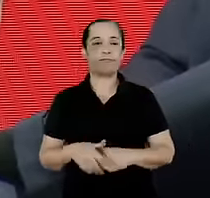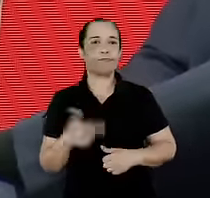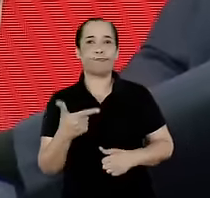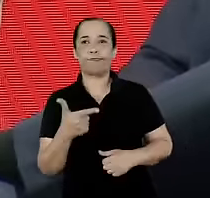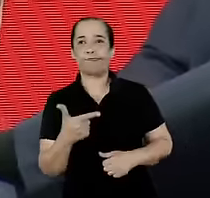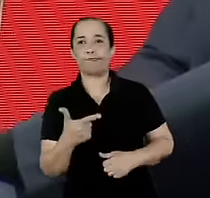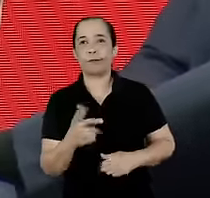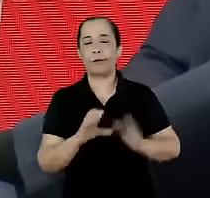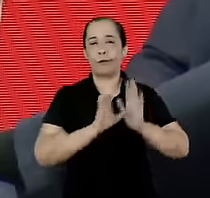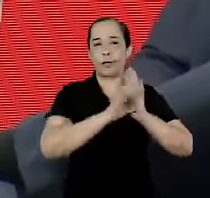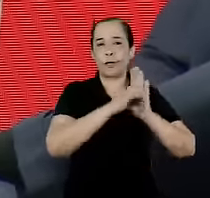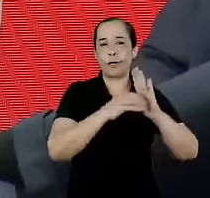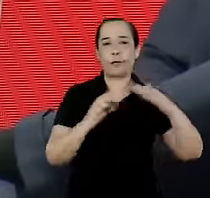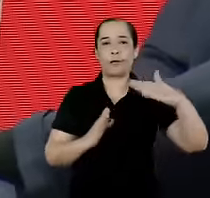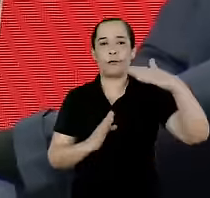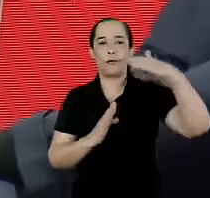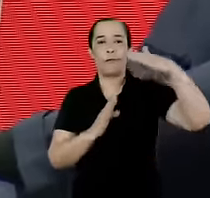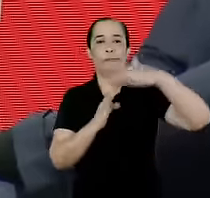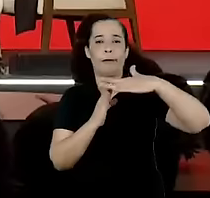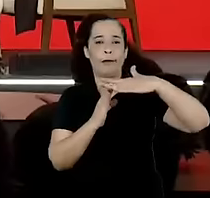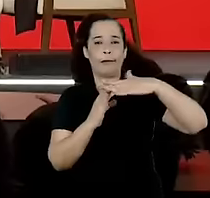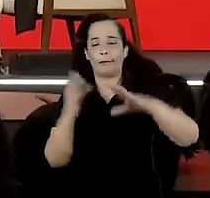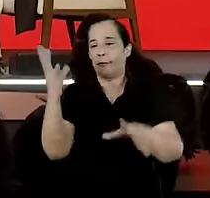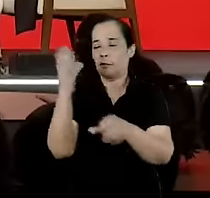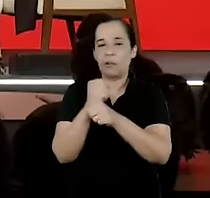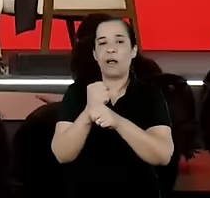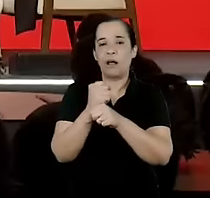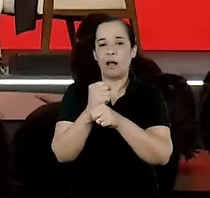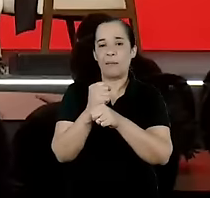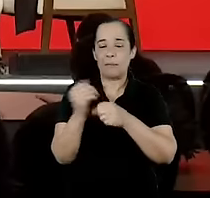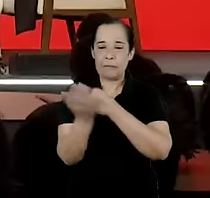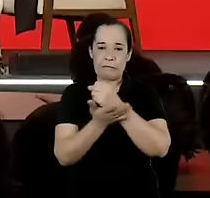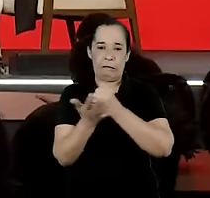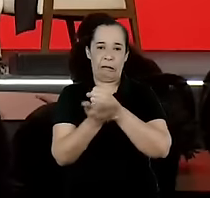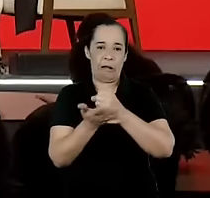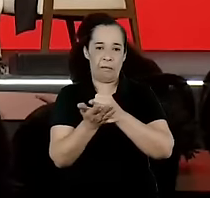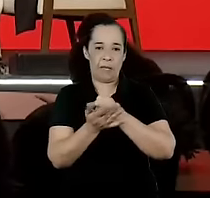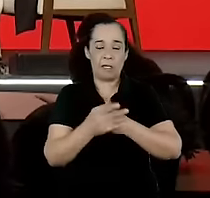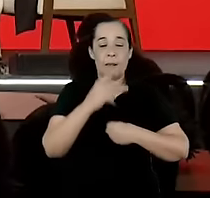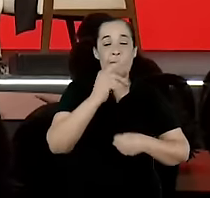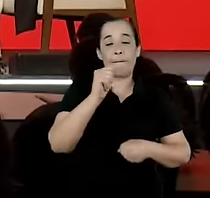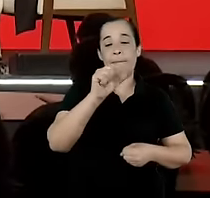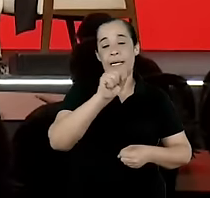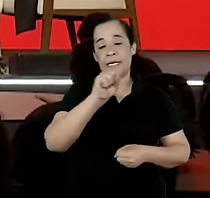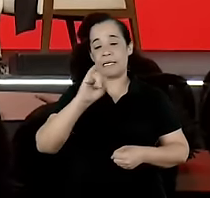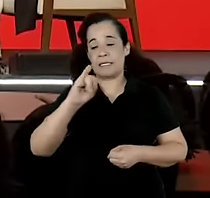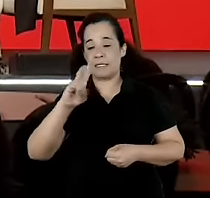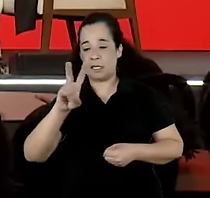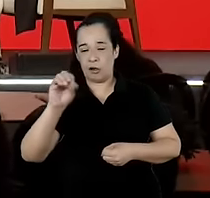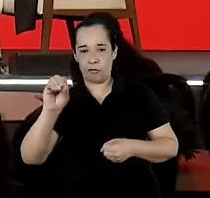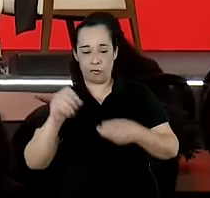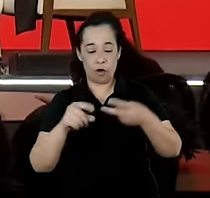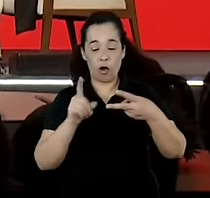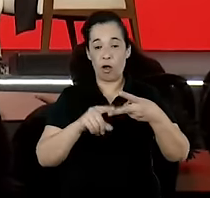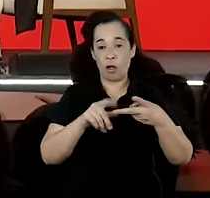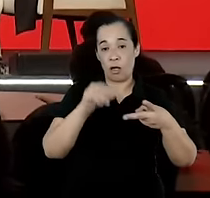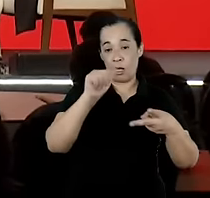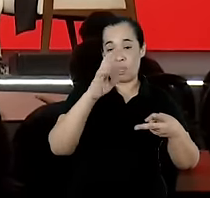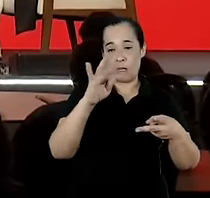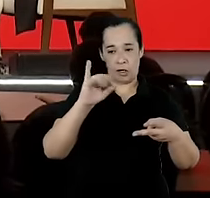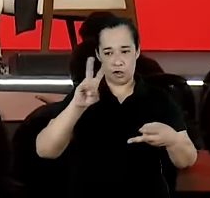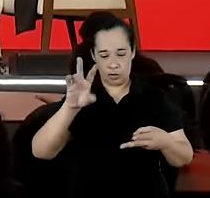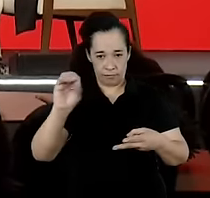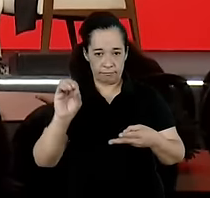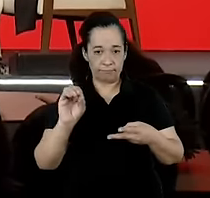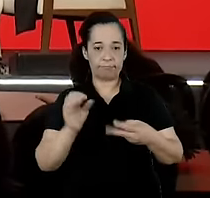meta atorial para fins contábeis basicamente você traz tanto passivo quanto ativo a valor de a valor presente eh você cria